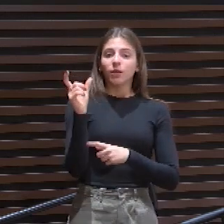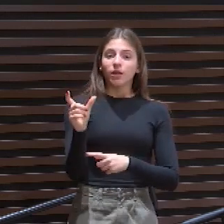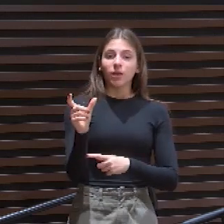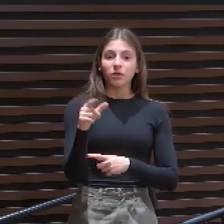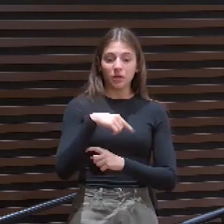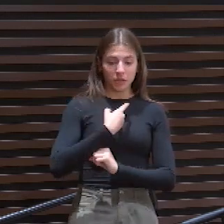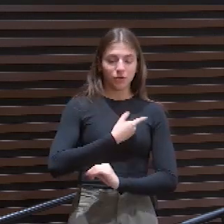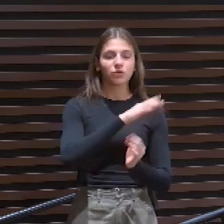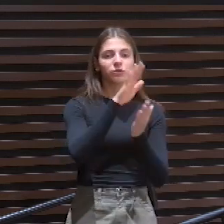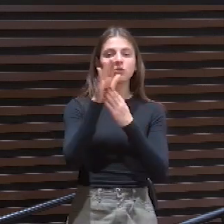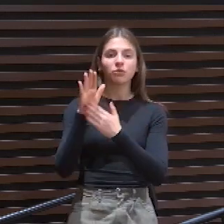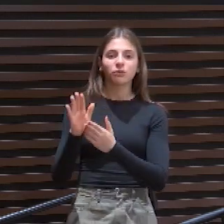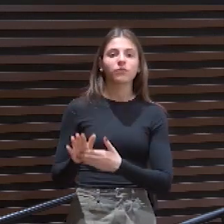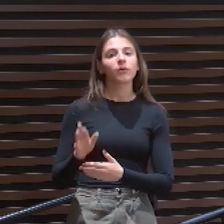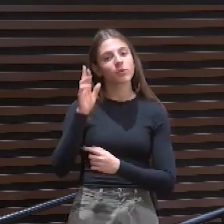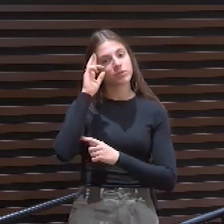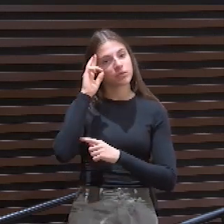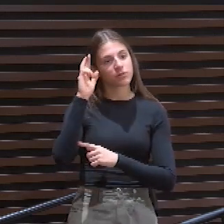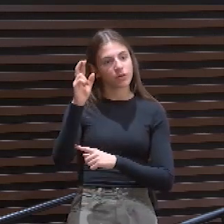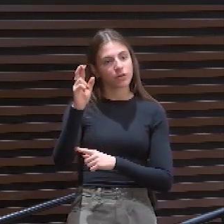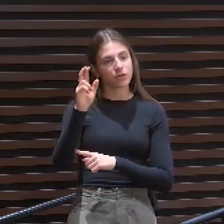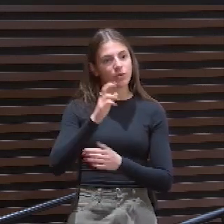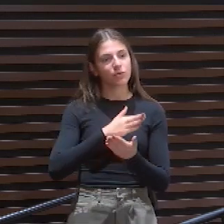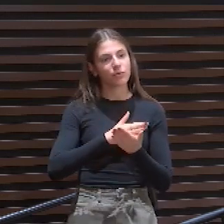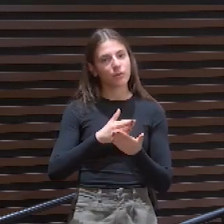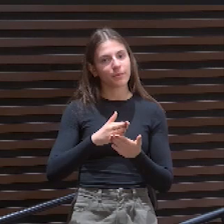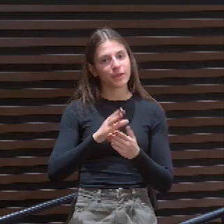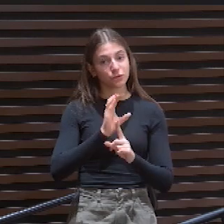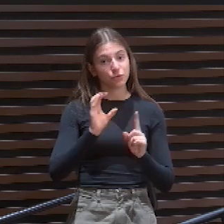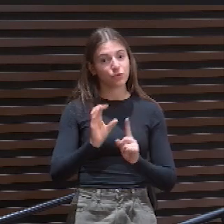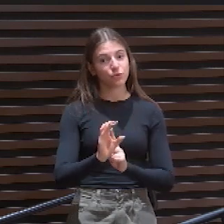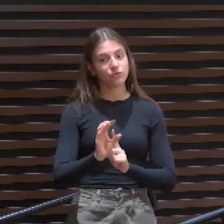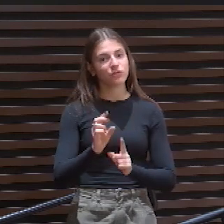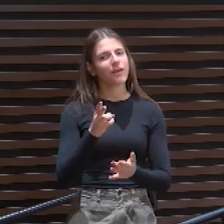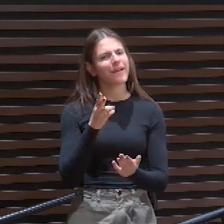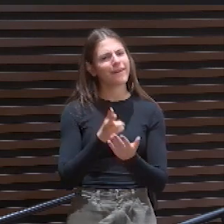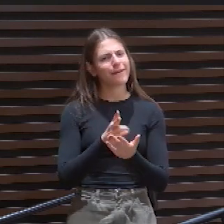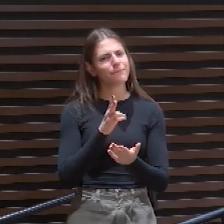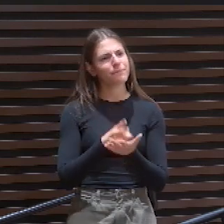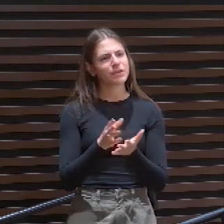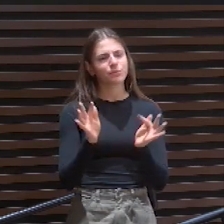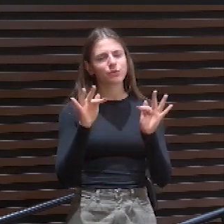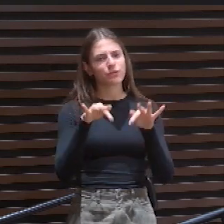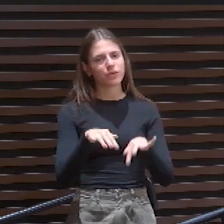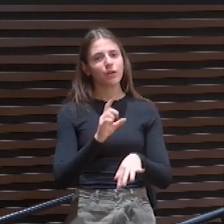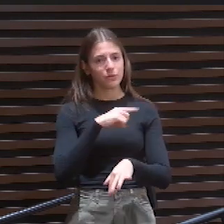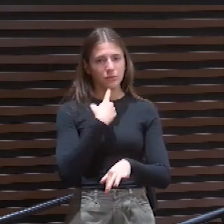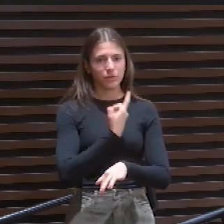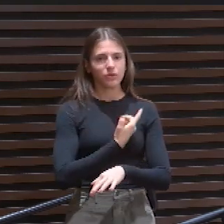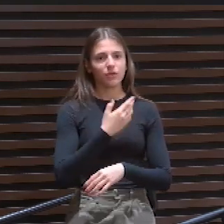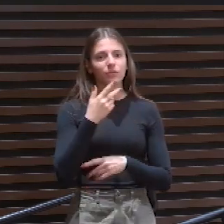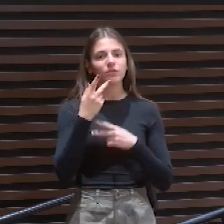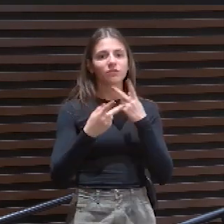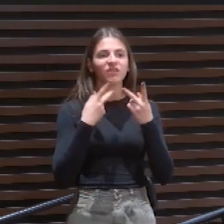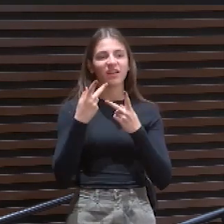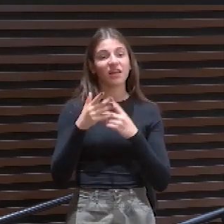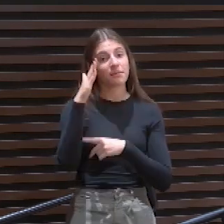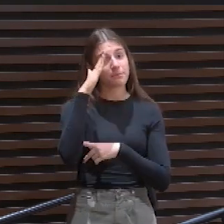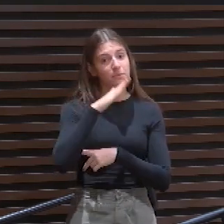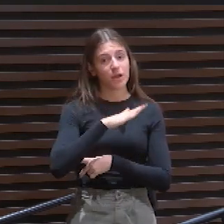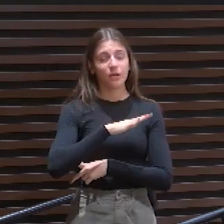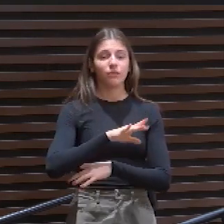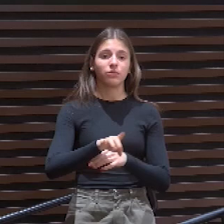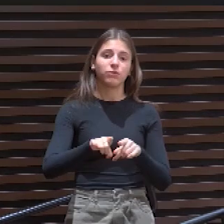louva o nosso Senhor aqui, no início do nosso encontro, é a mesma que na saída nós vamos falar, com a mesma boca, falar mal do nosso